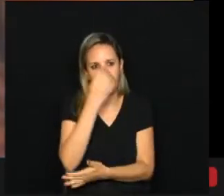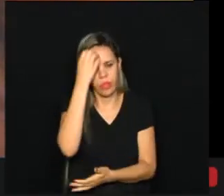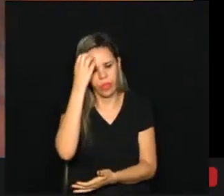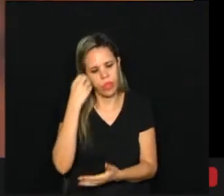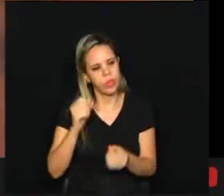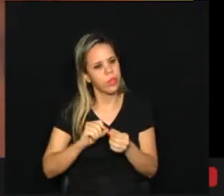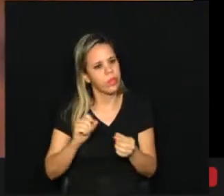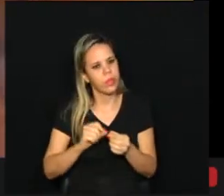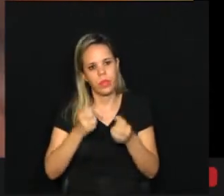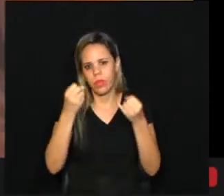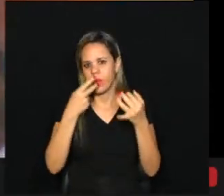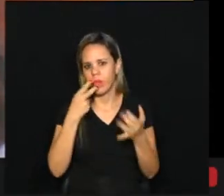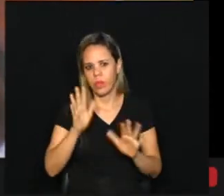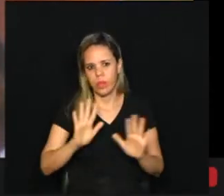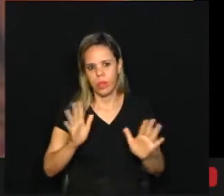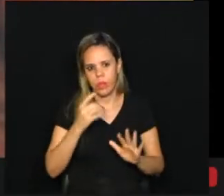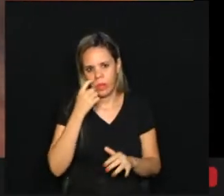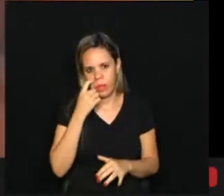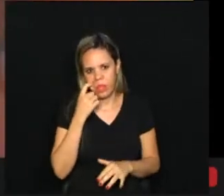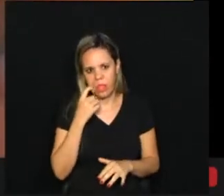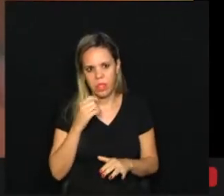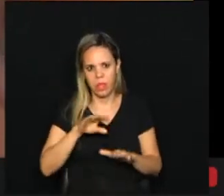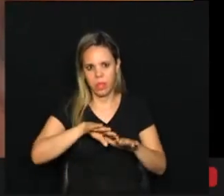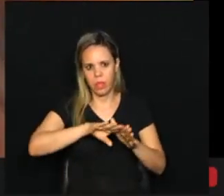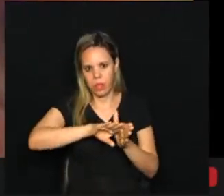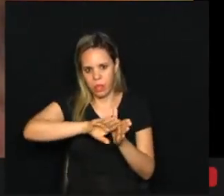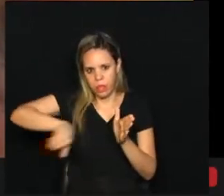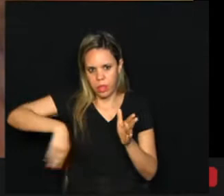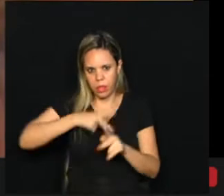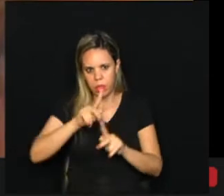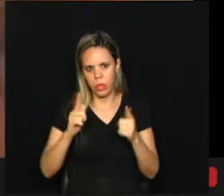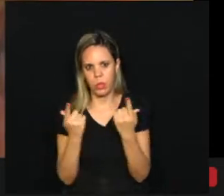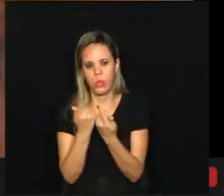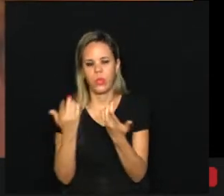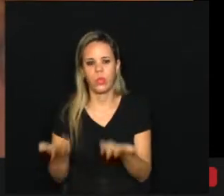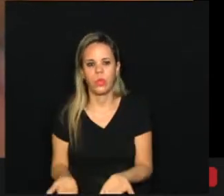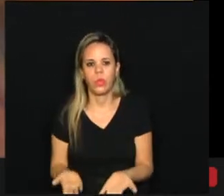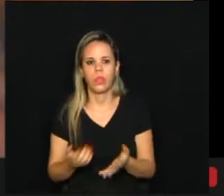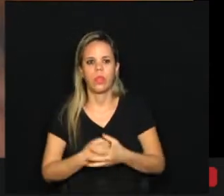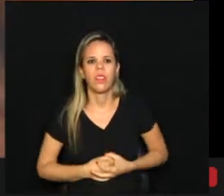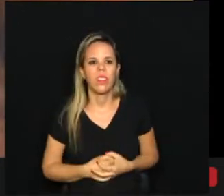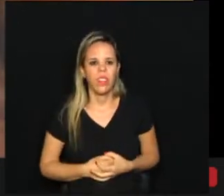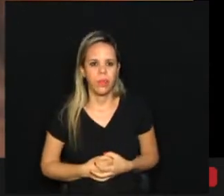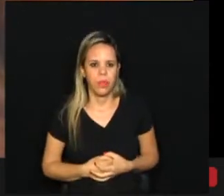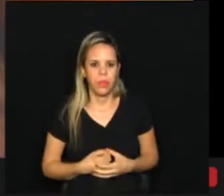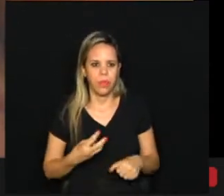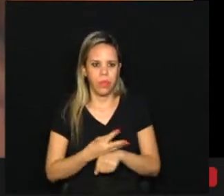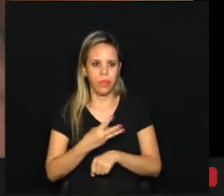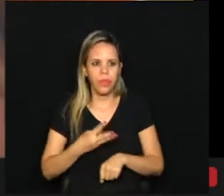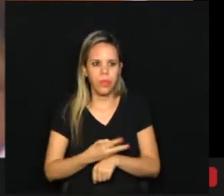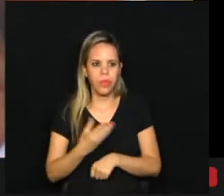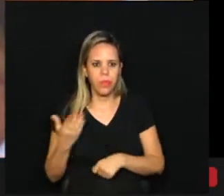deveria ser tratado e que deveriam até excluir a pessoa do grupo do WhatsApp.